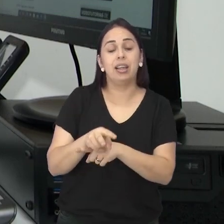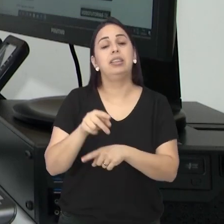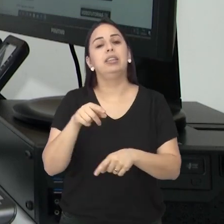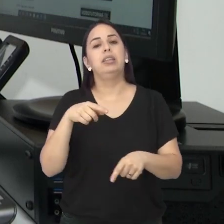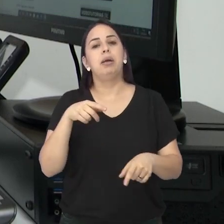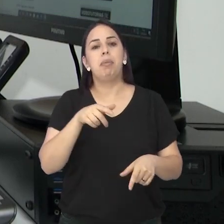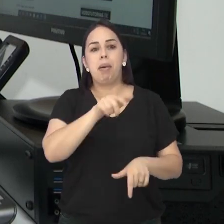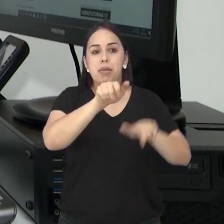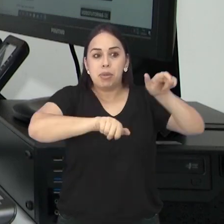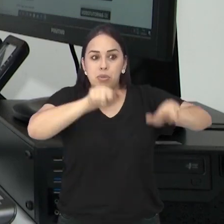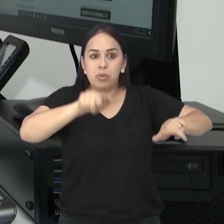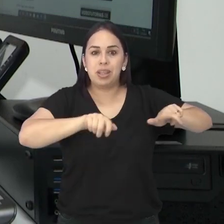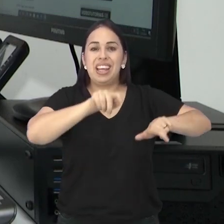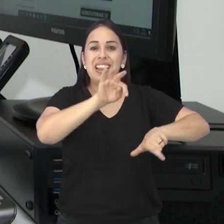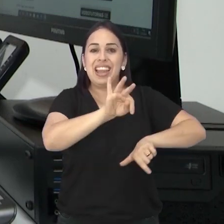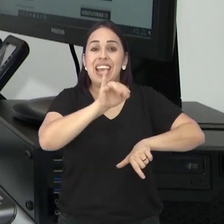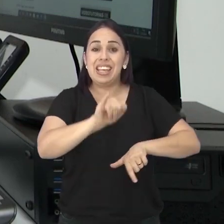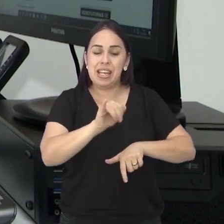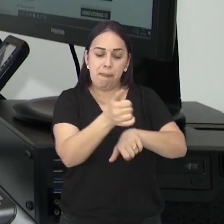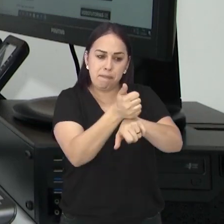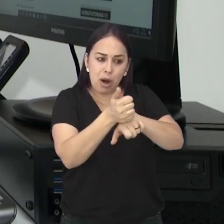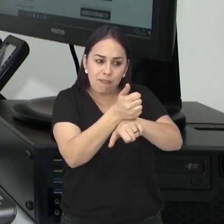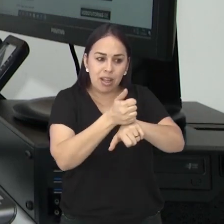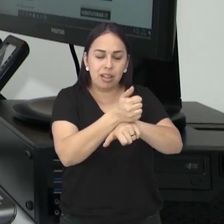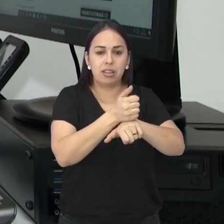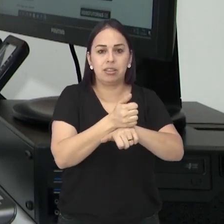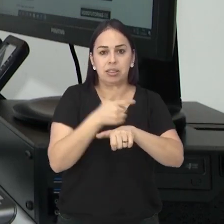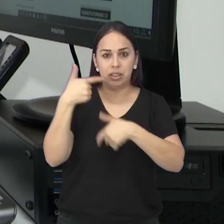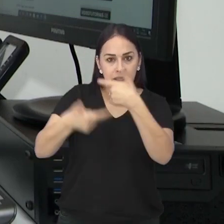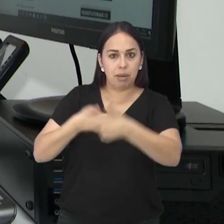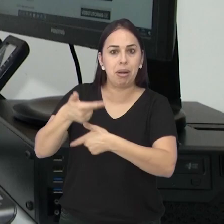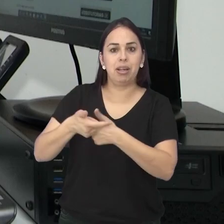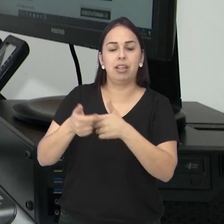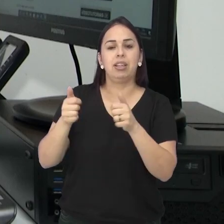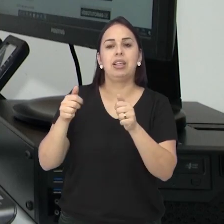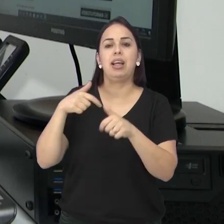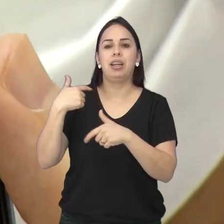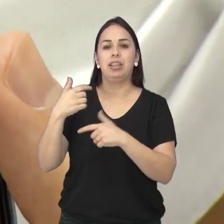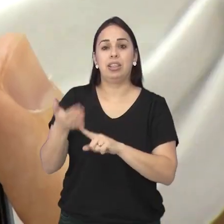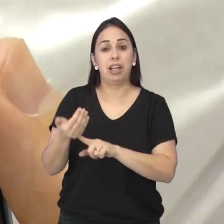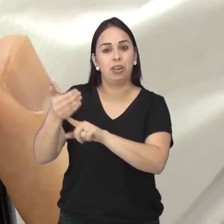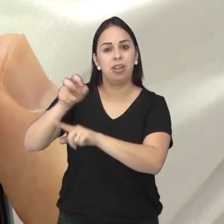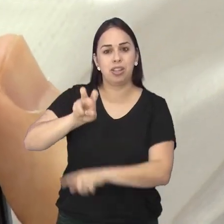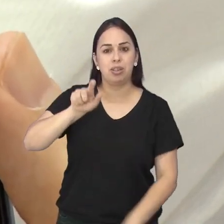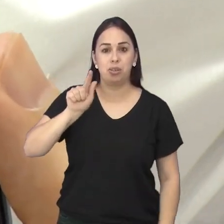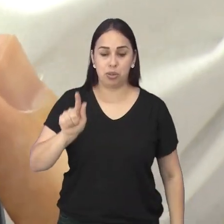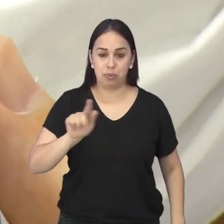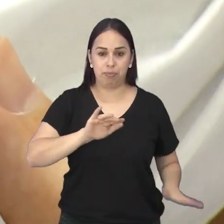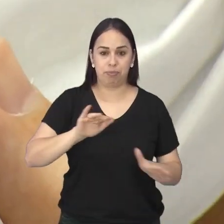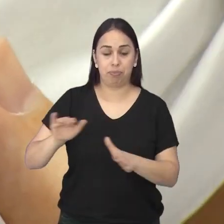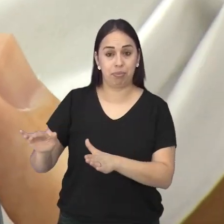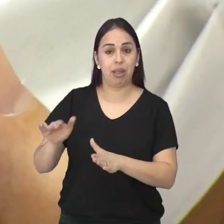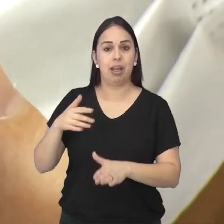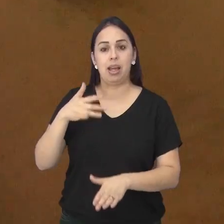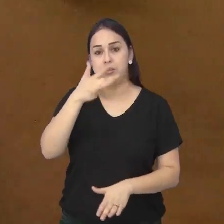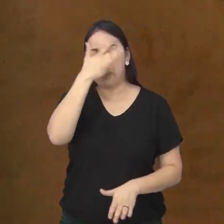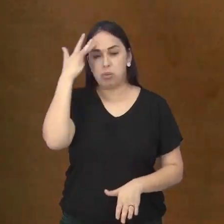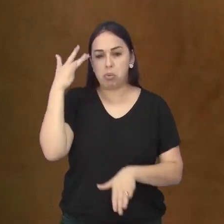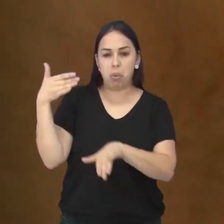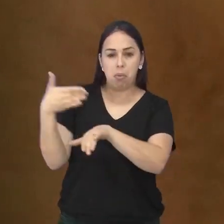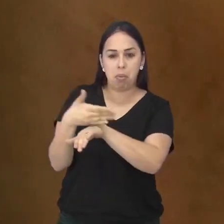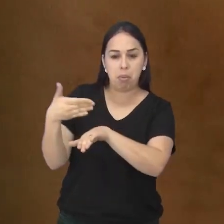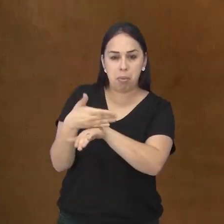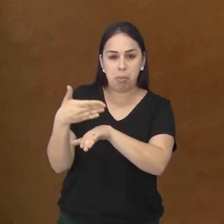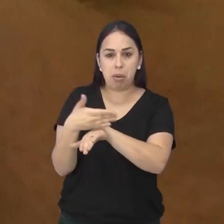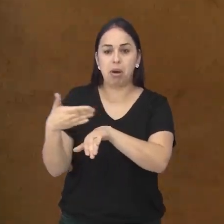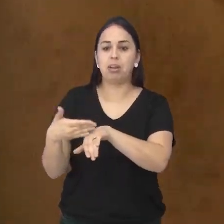TI, em vários cursos que podem ser feitos para que possam trabalhar com tecnologia 5G. E para que todo mundo possa fazer parte desse